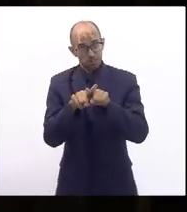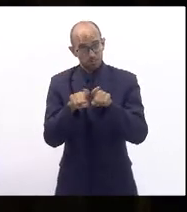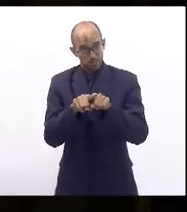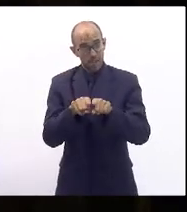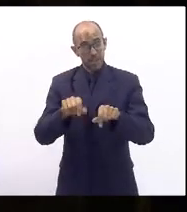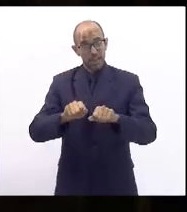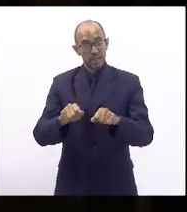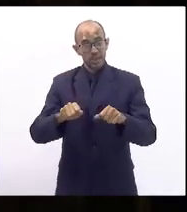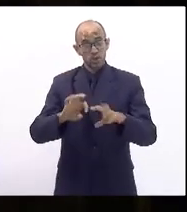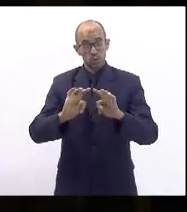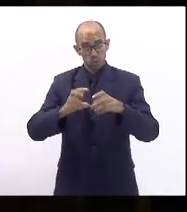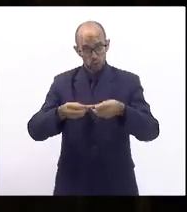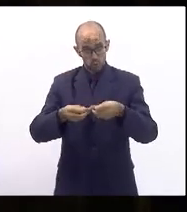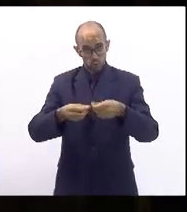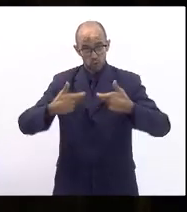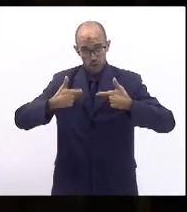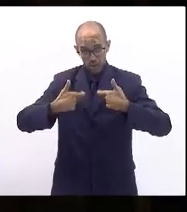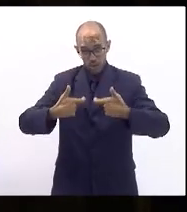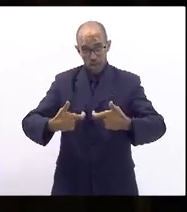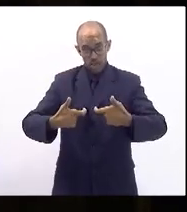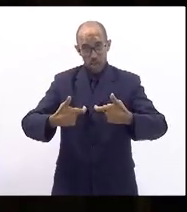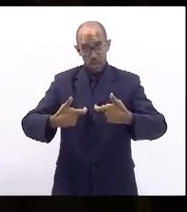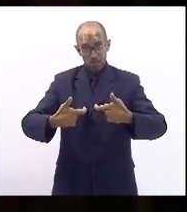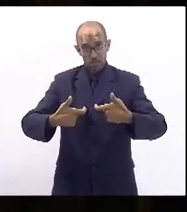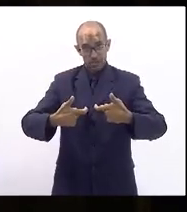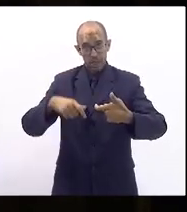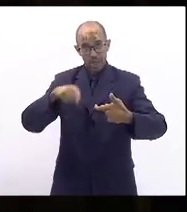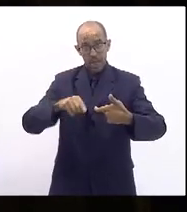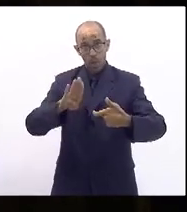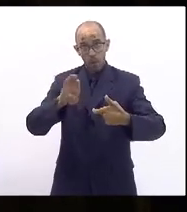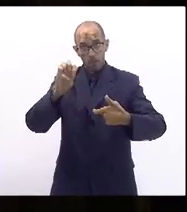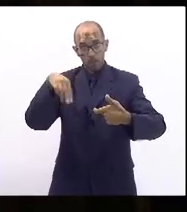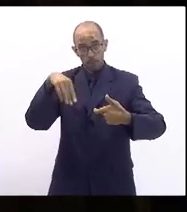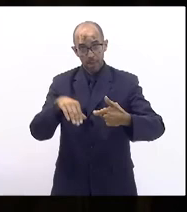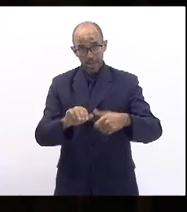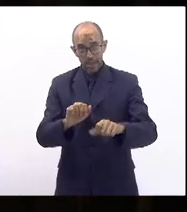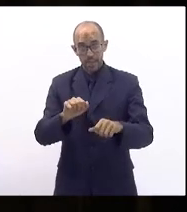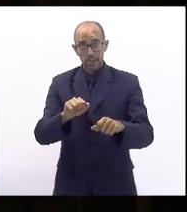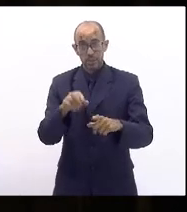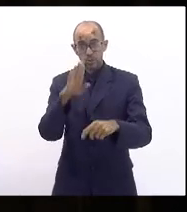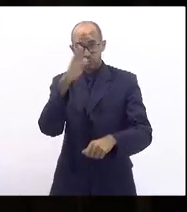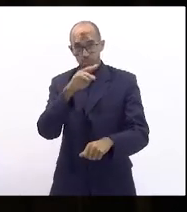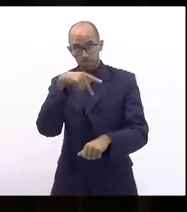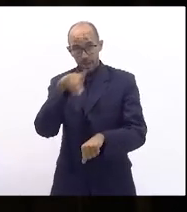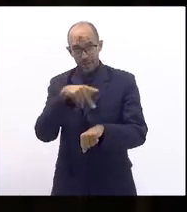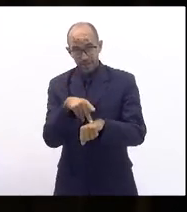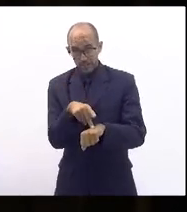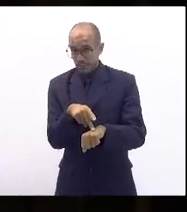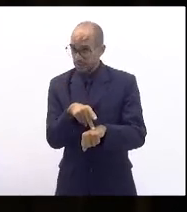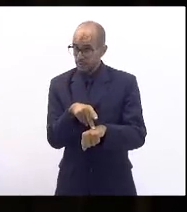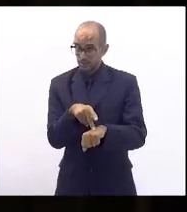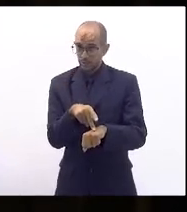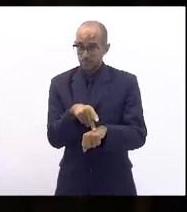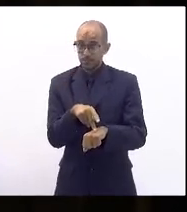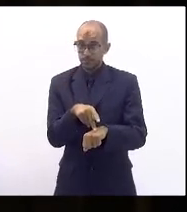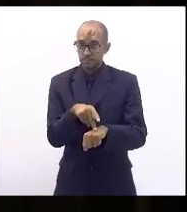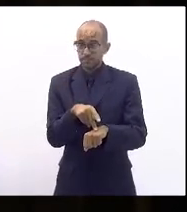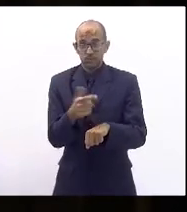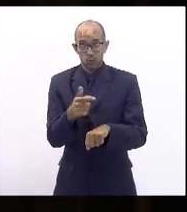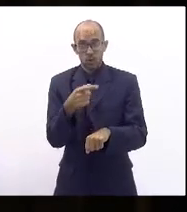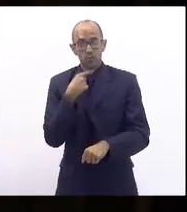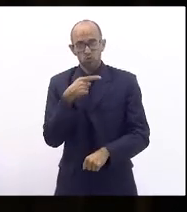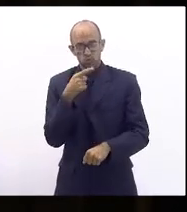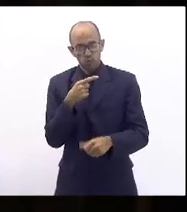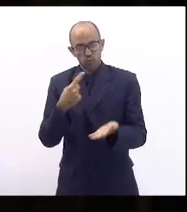são bem inalienável da Nação e e vetor de sua sorio imprescindível no